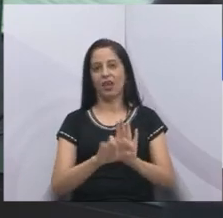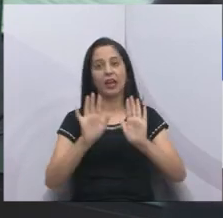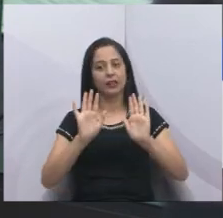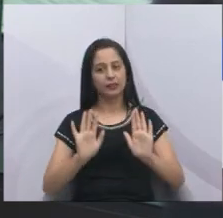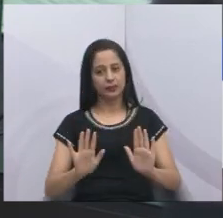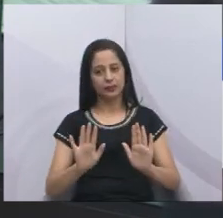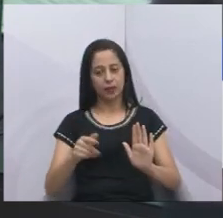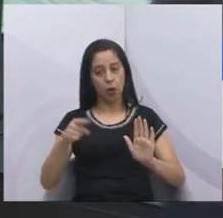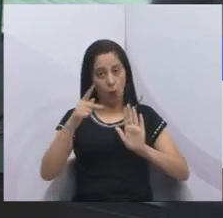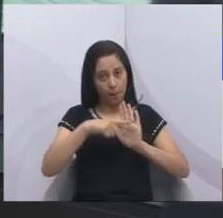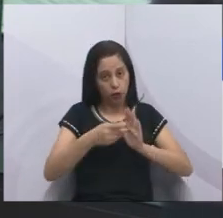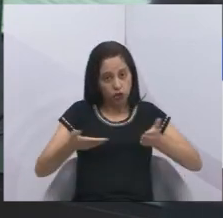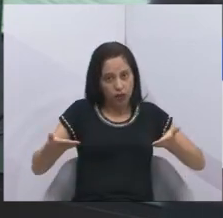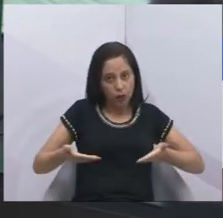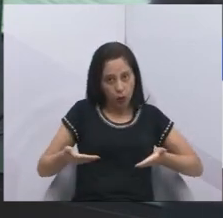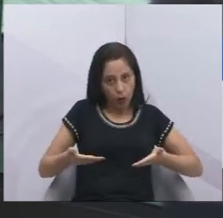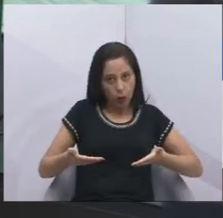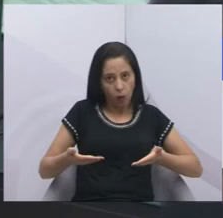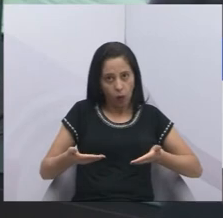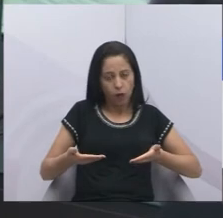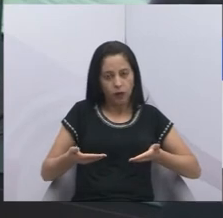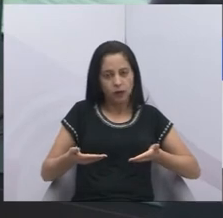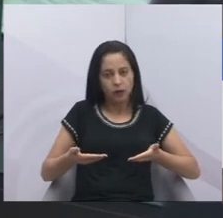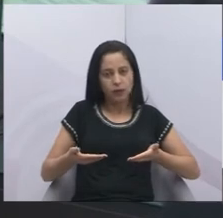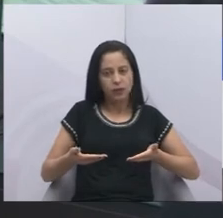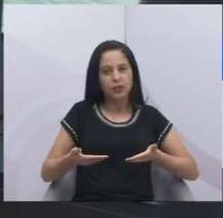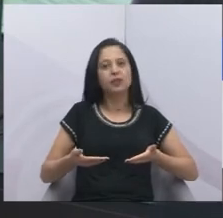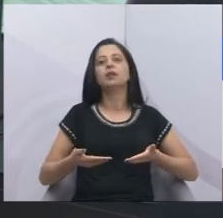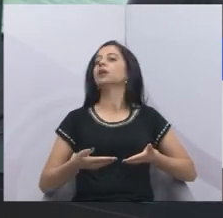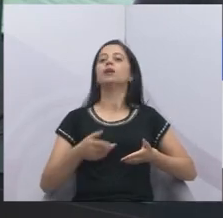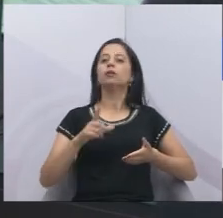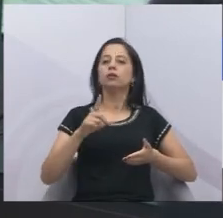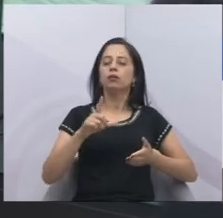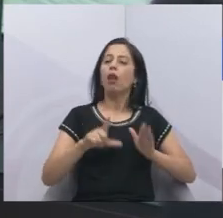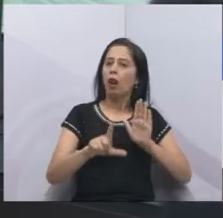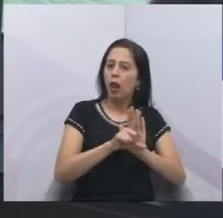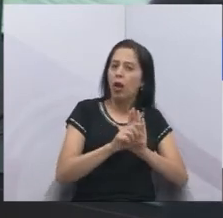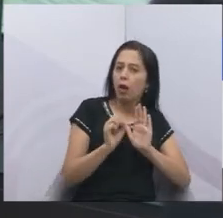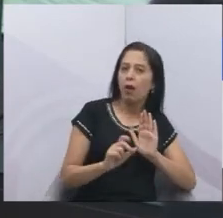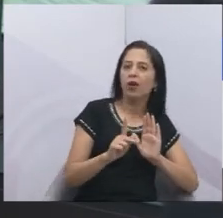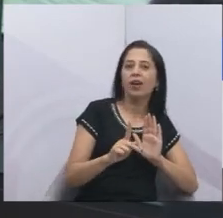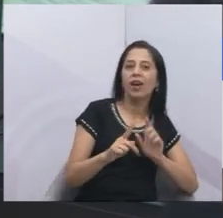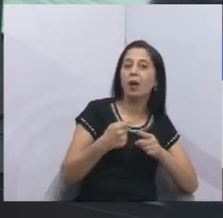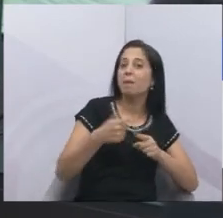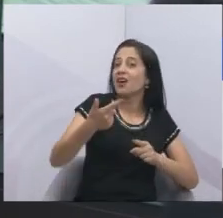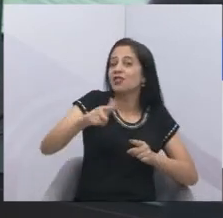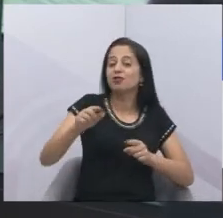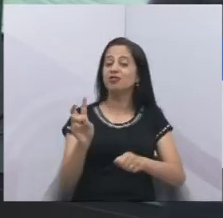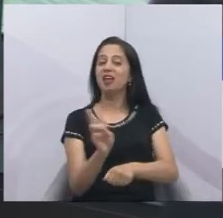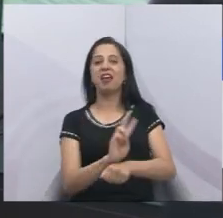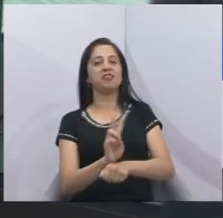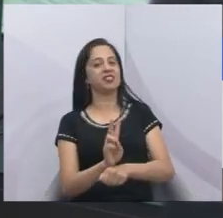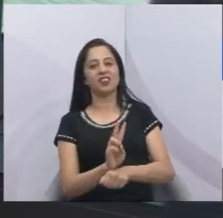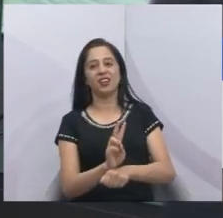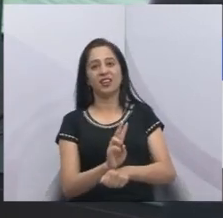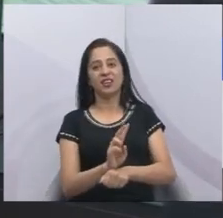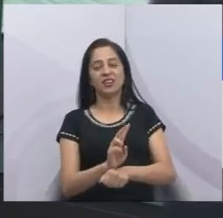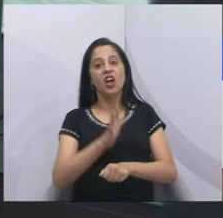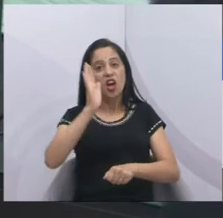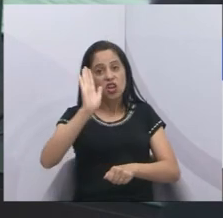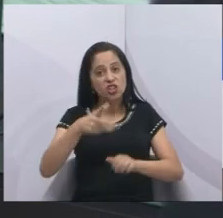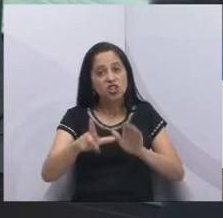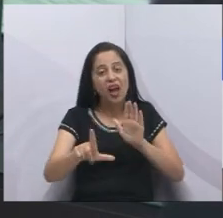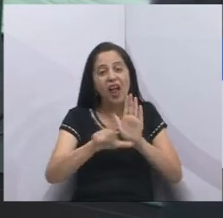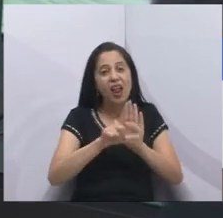caso aqui que está colocado em plenário, pode haver lei, mas não vai haver fiscalização. Já tem a lei